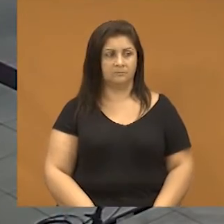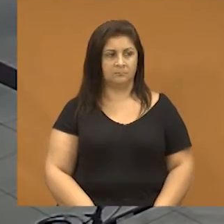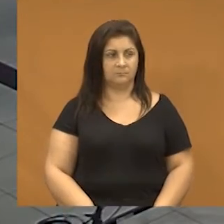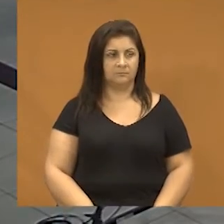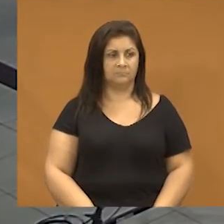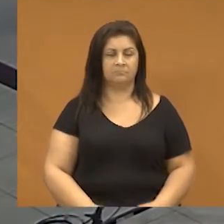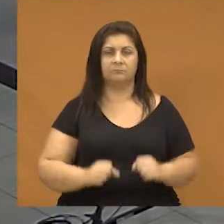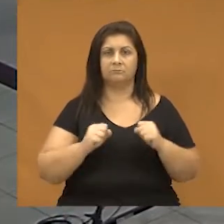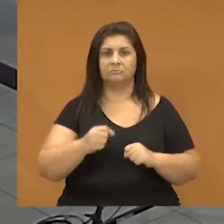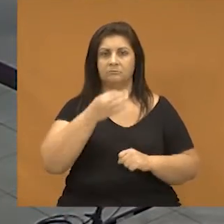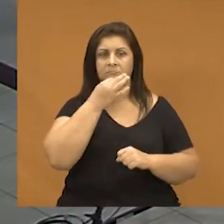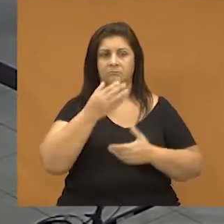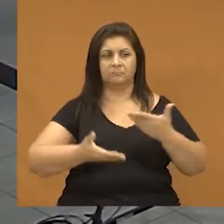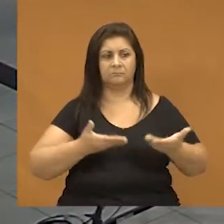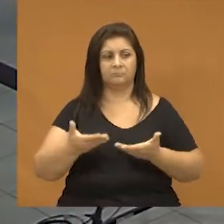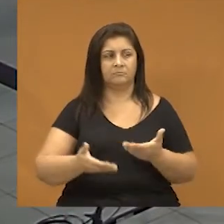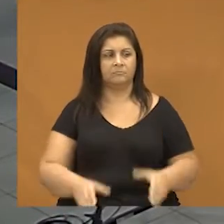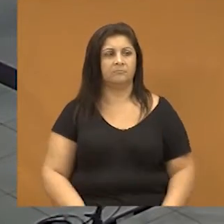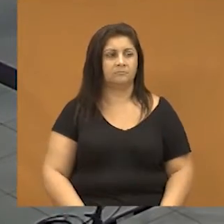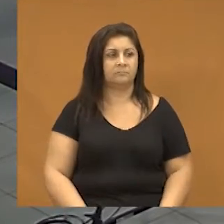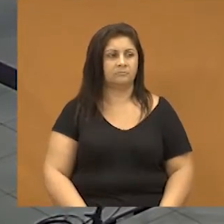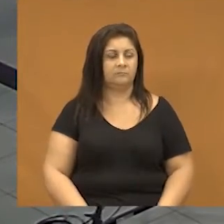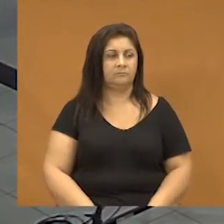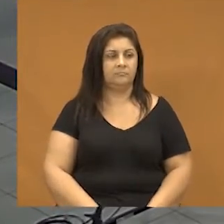O projeto continua em discussão.